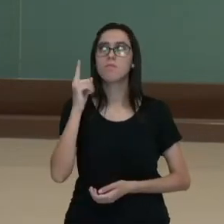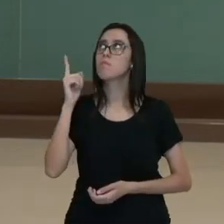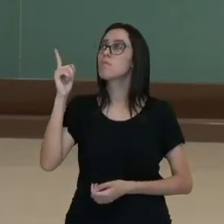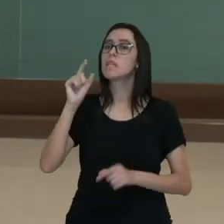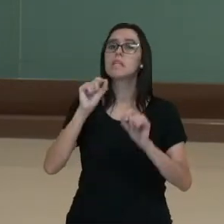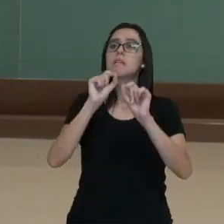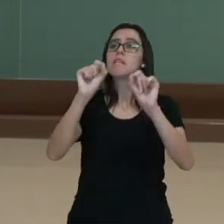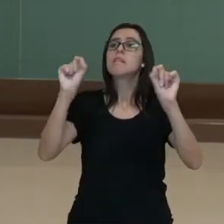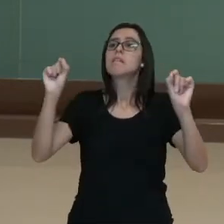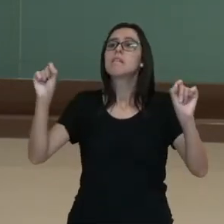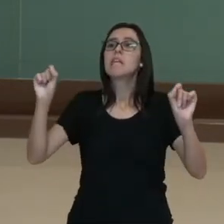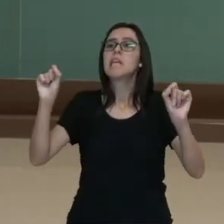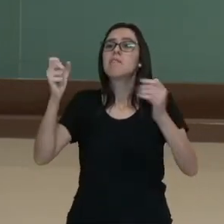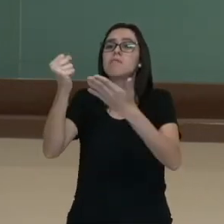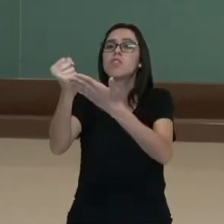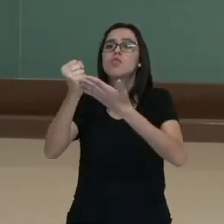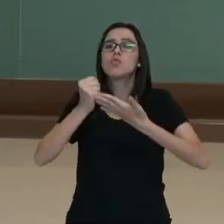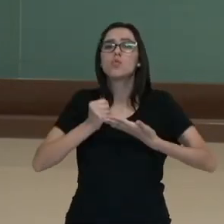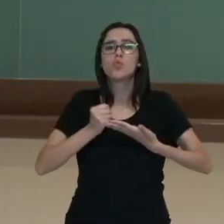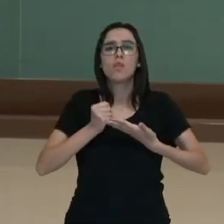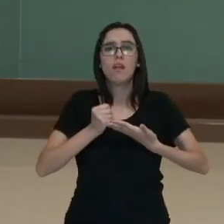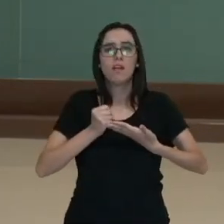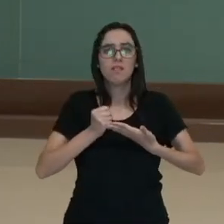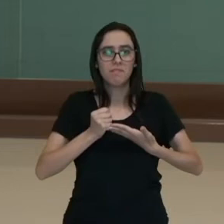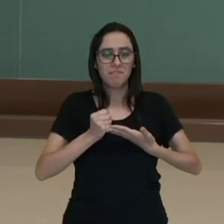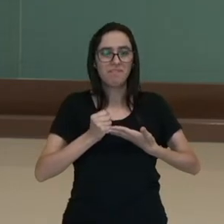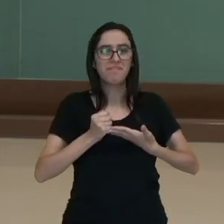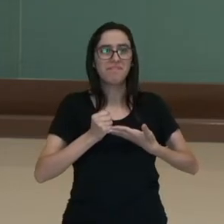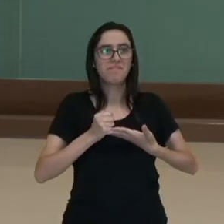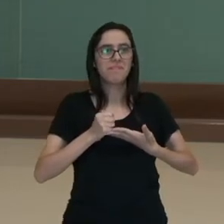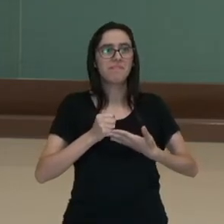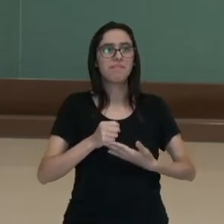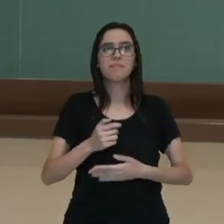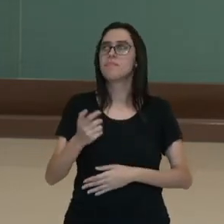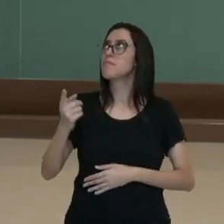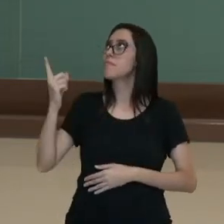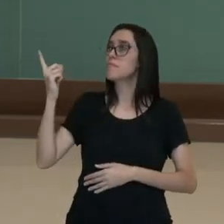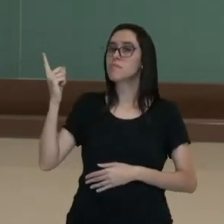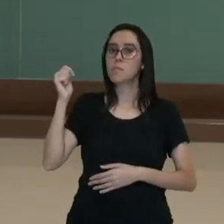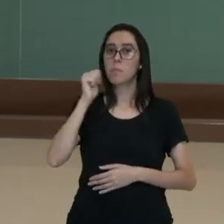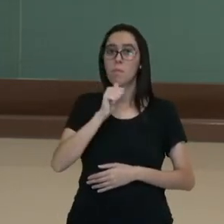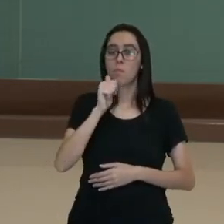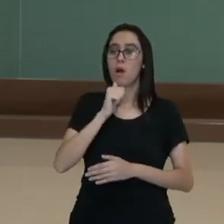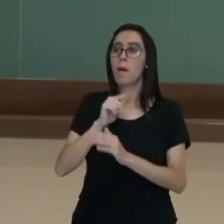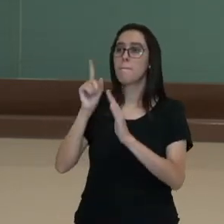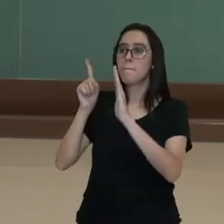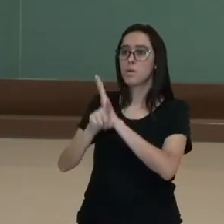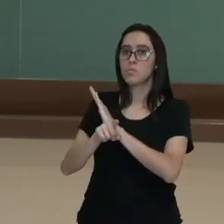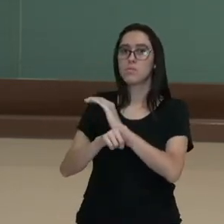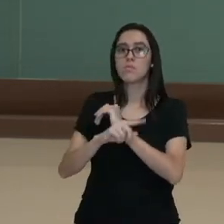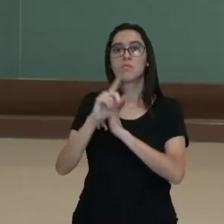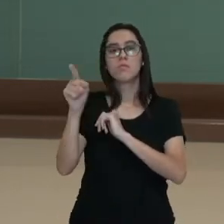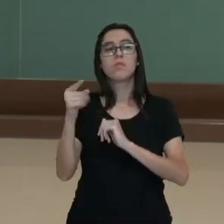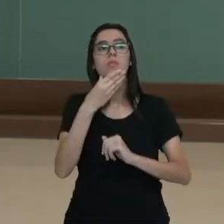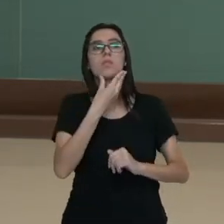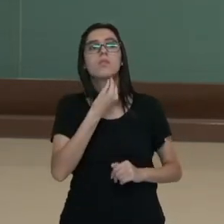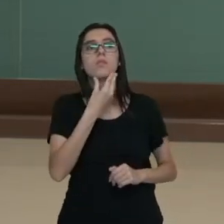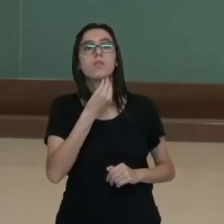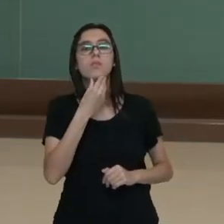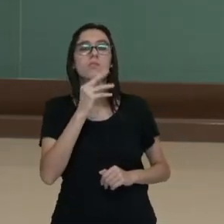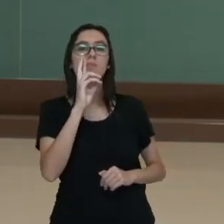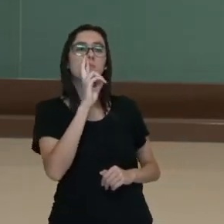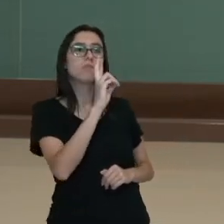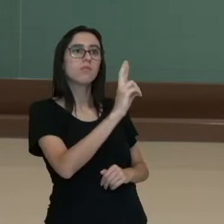ajudar? Juan, lo siento, que é o mesmo dizer perdão. Agora não existe. Espaço.